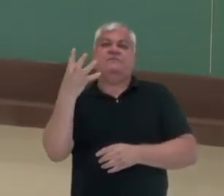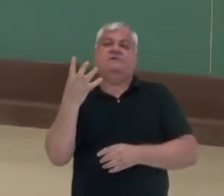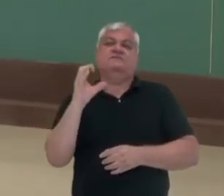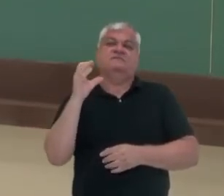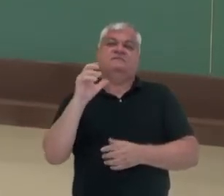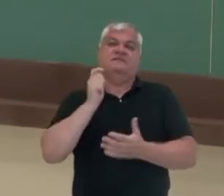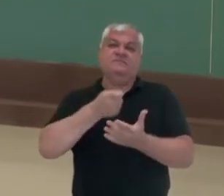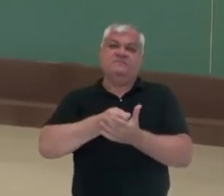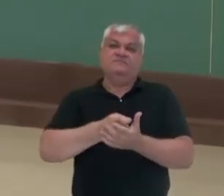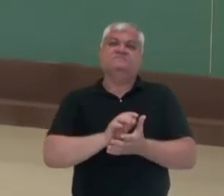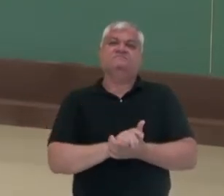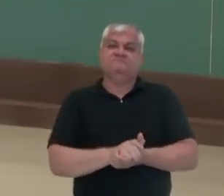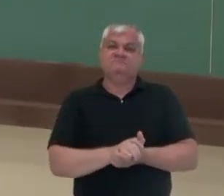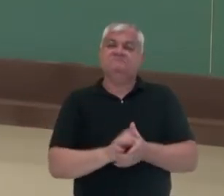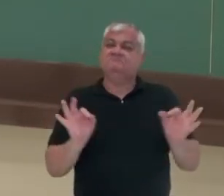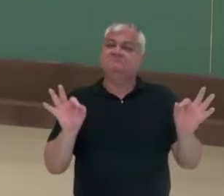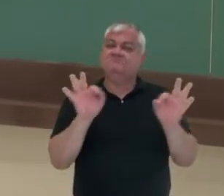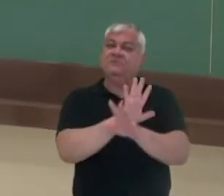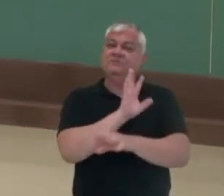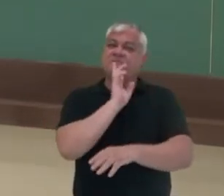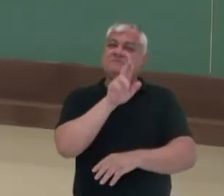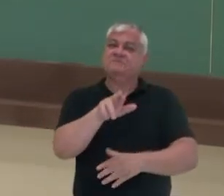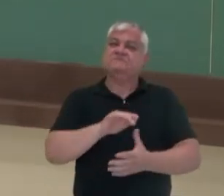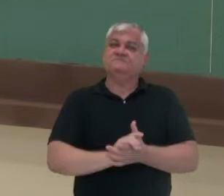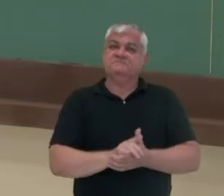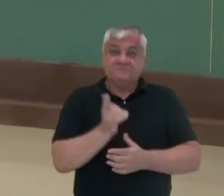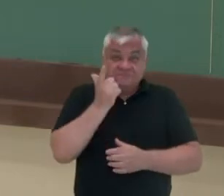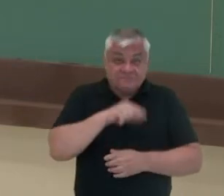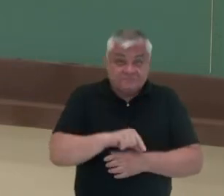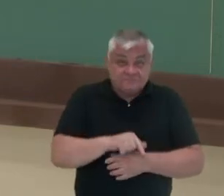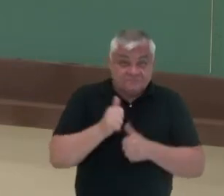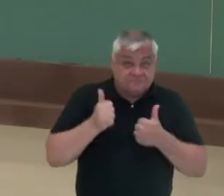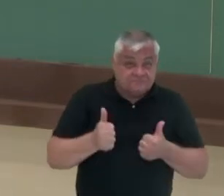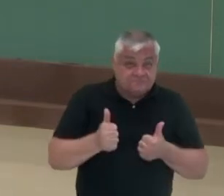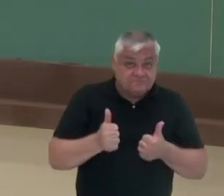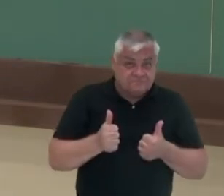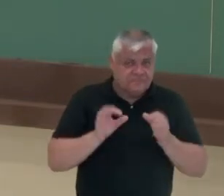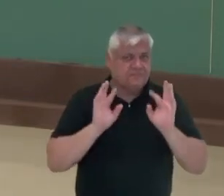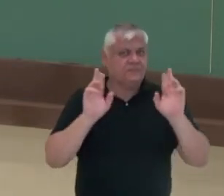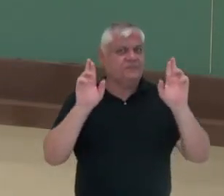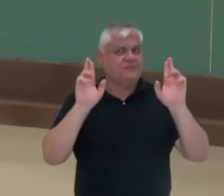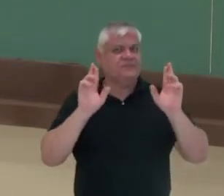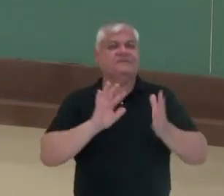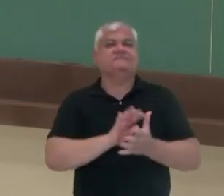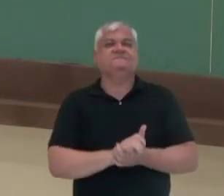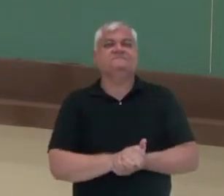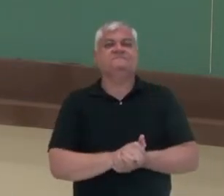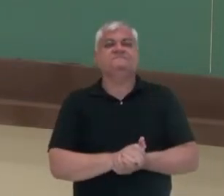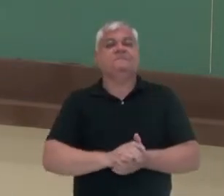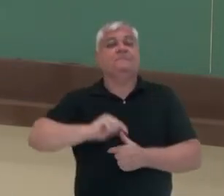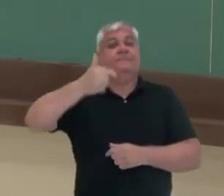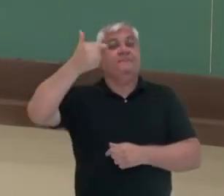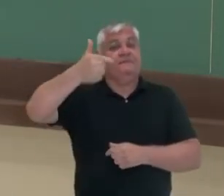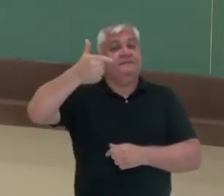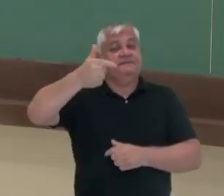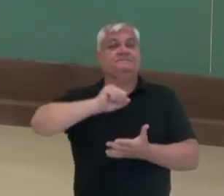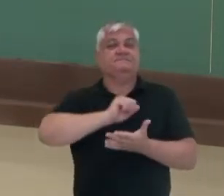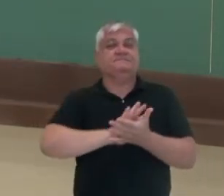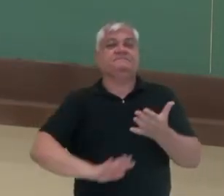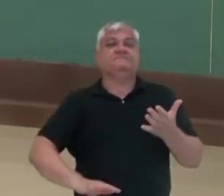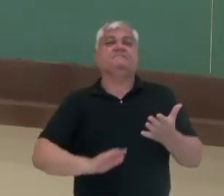159,94. Está aqui a minha resposta. Conseguiram acertar? Espero que sim. Vamos para mais um